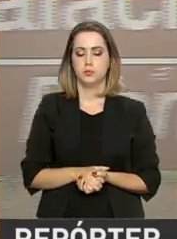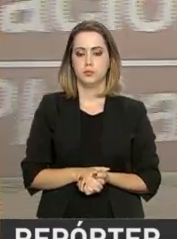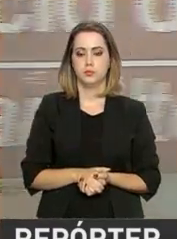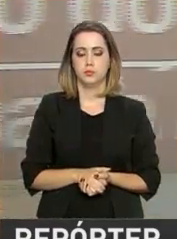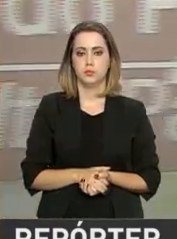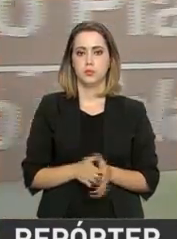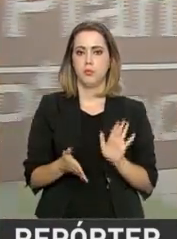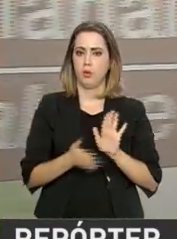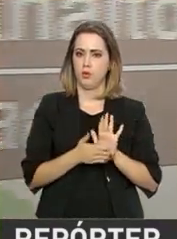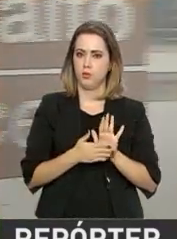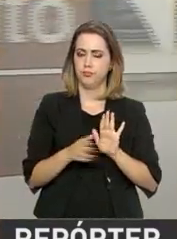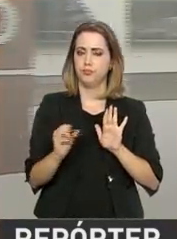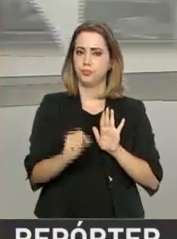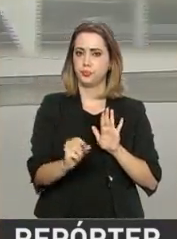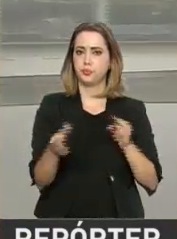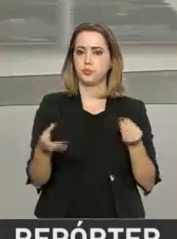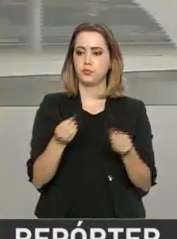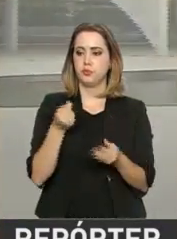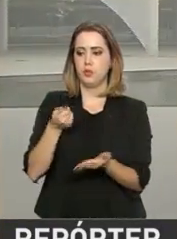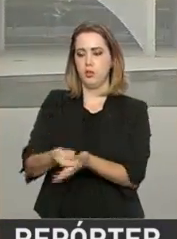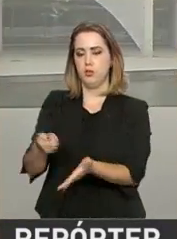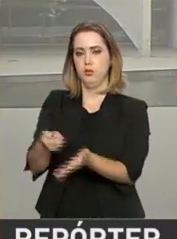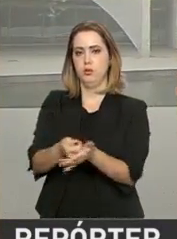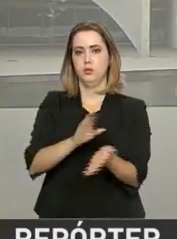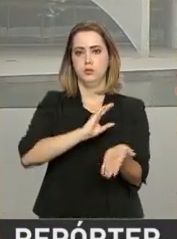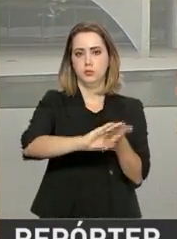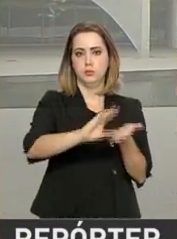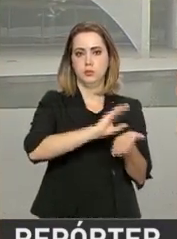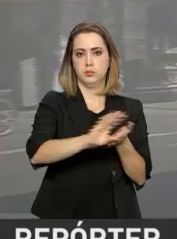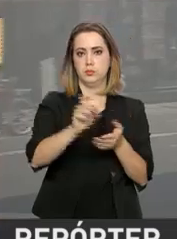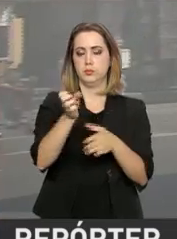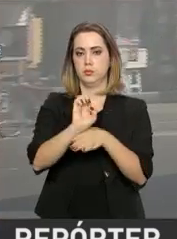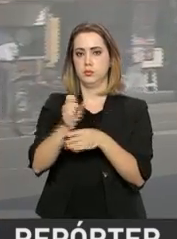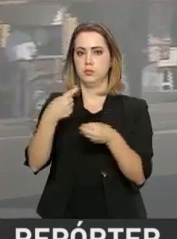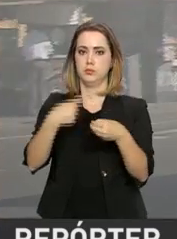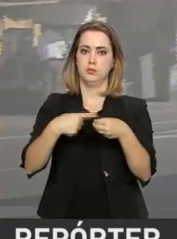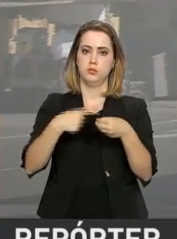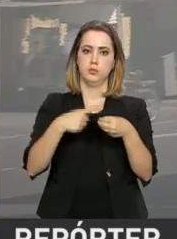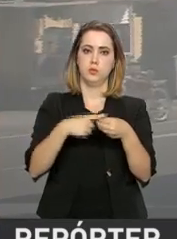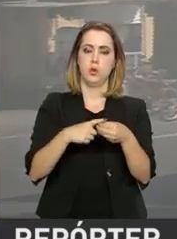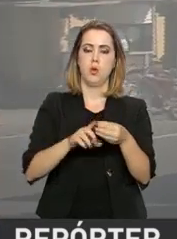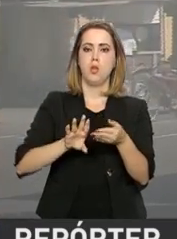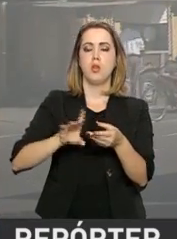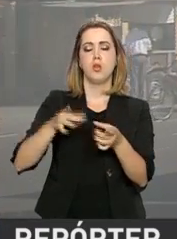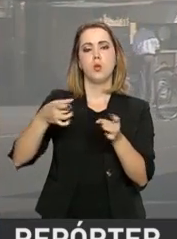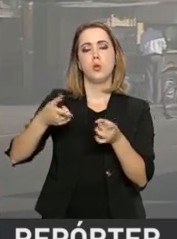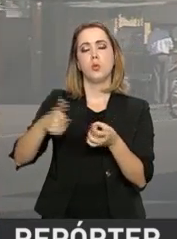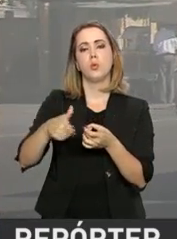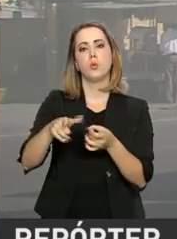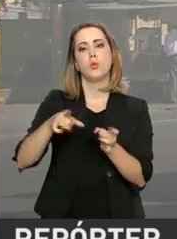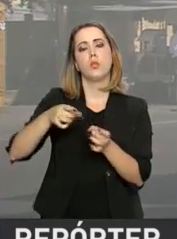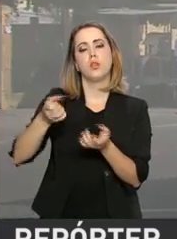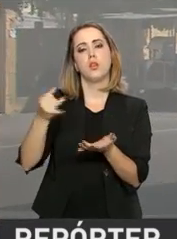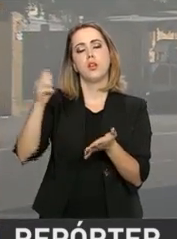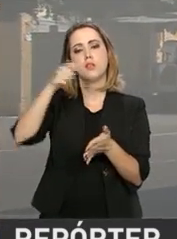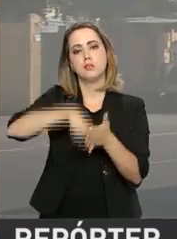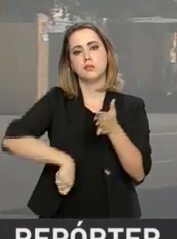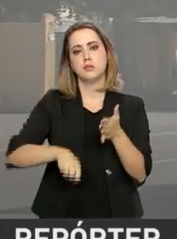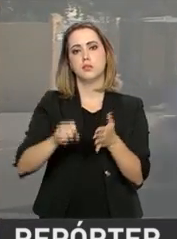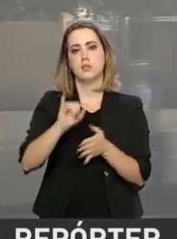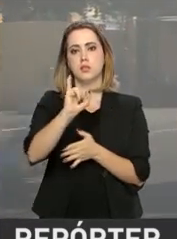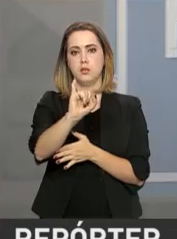A medida compensa os governos estaduais e municipais que deixam de cobrar o imposto sobre a circulação de mercadorias e serviços,